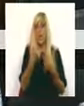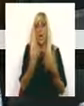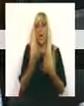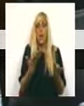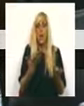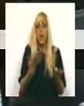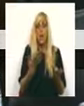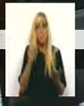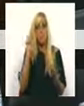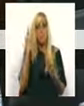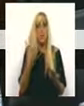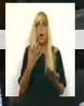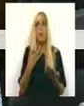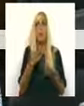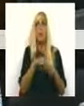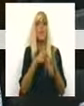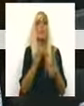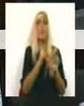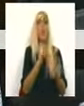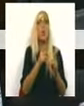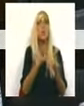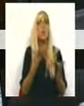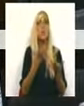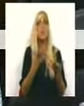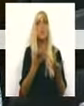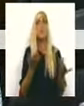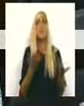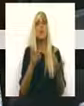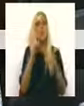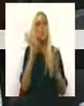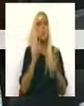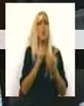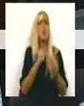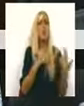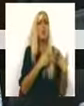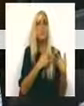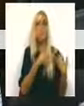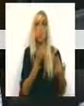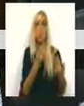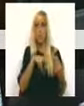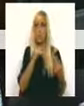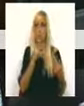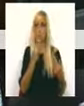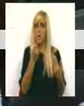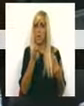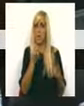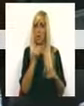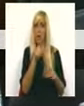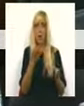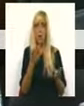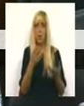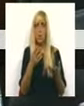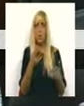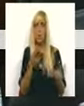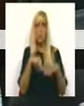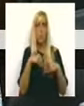sabe daquilo que foi feito e o que é que foi apurado relativamente à responsabilidade da Unicer e àquilo que não foi